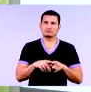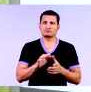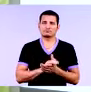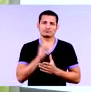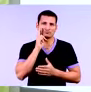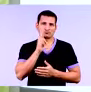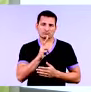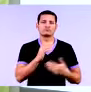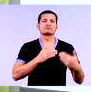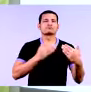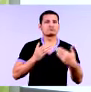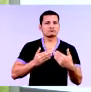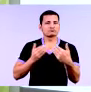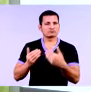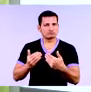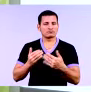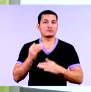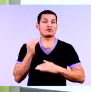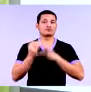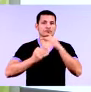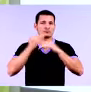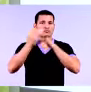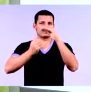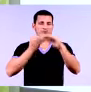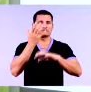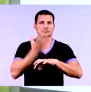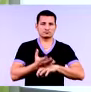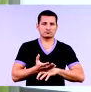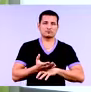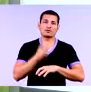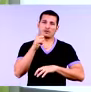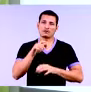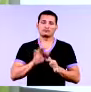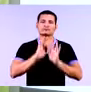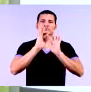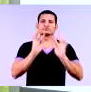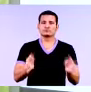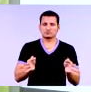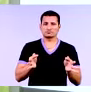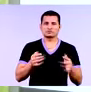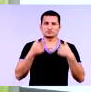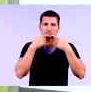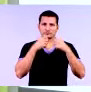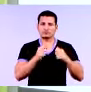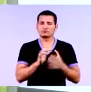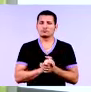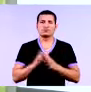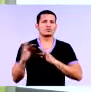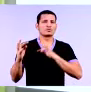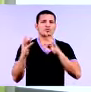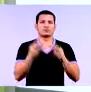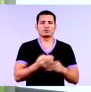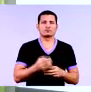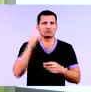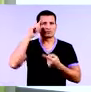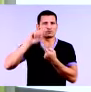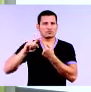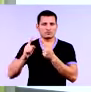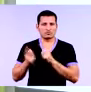o desenvolvimento da disciplina é a simplicidade da linguagem. Toda a lógica que vocês viram